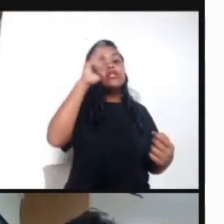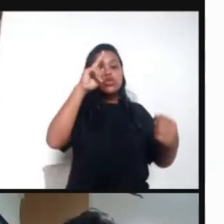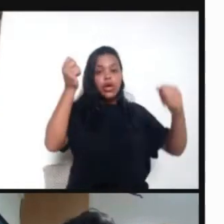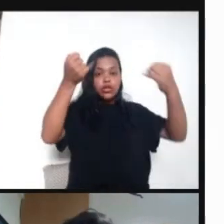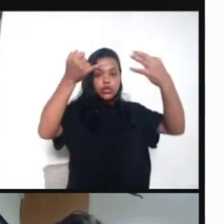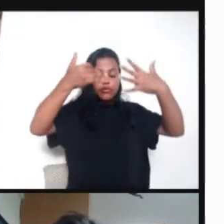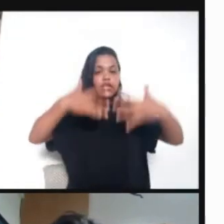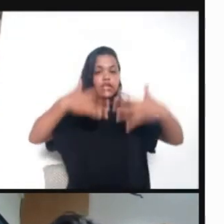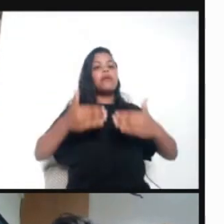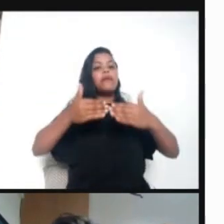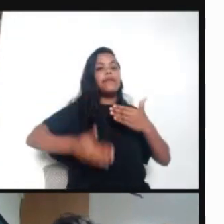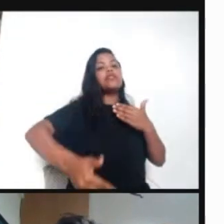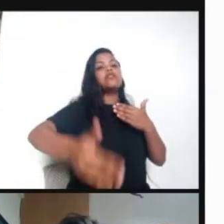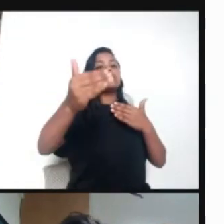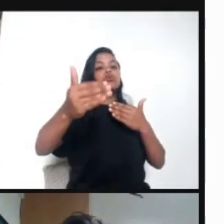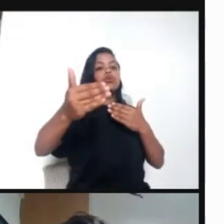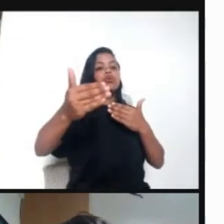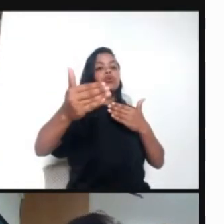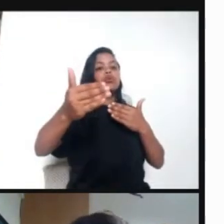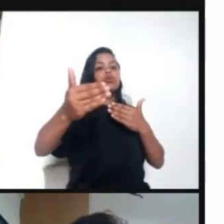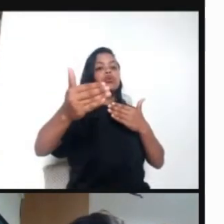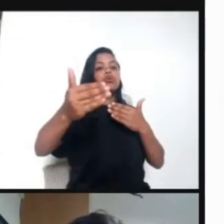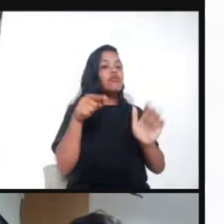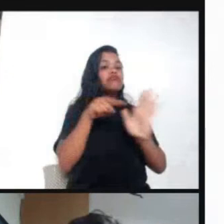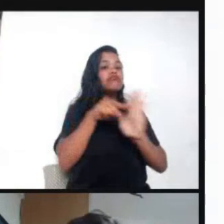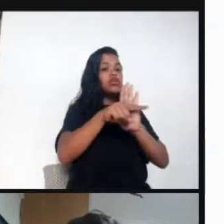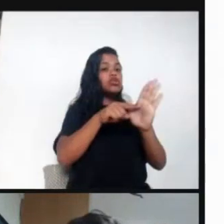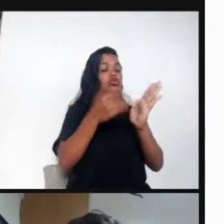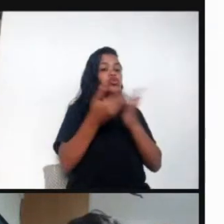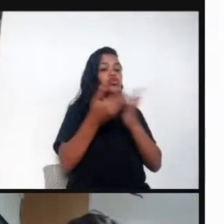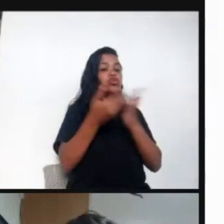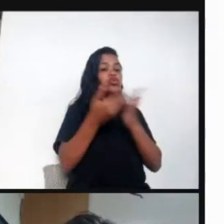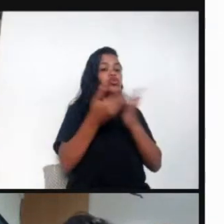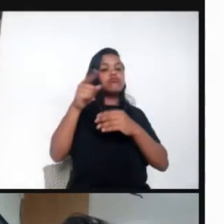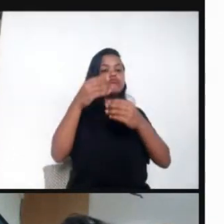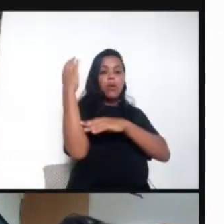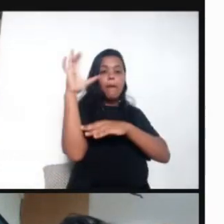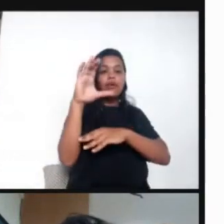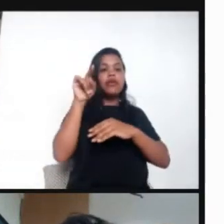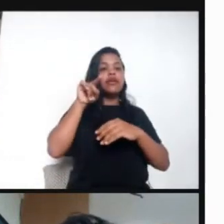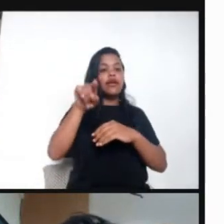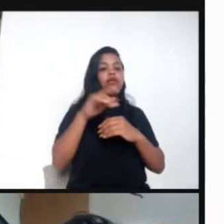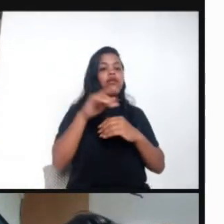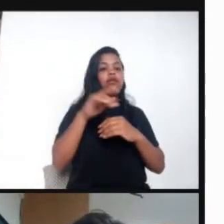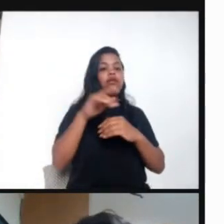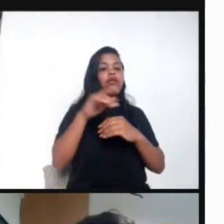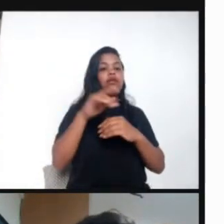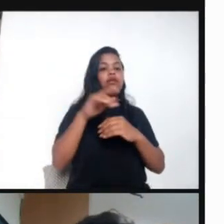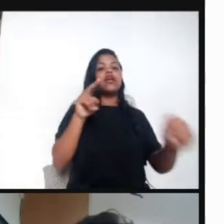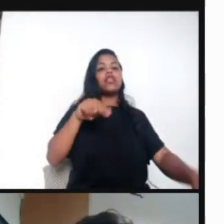inicialmente, esse estudo publicado na Nature. Então, claro, a gente não precisa nem apresentar aqui a Nature, que em termos